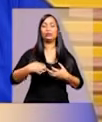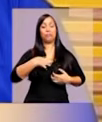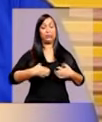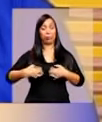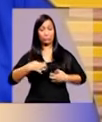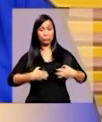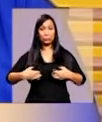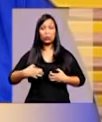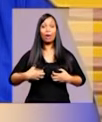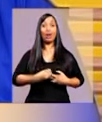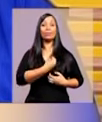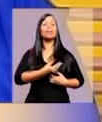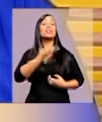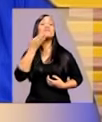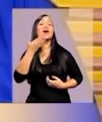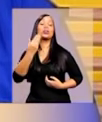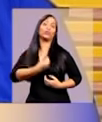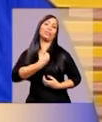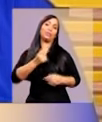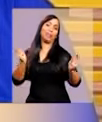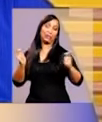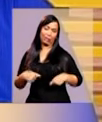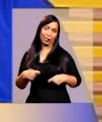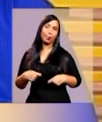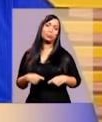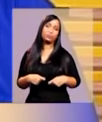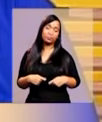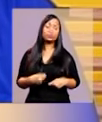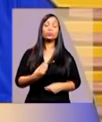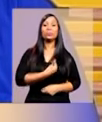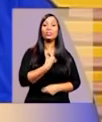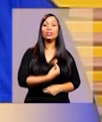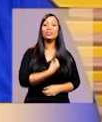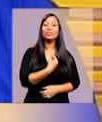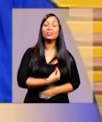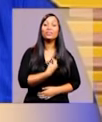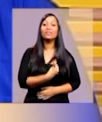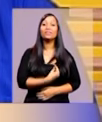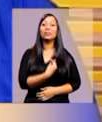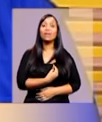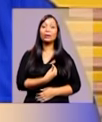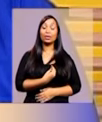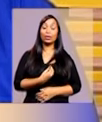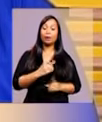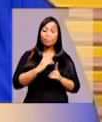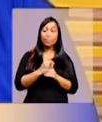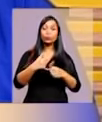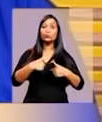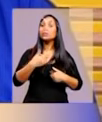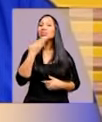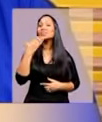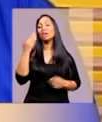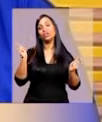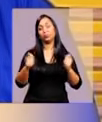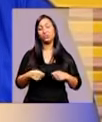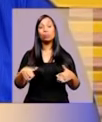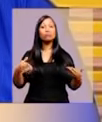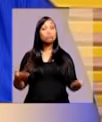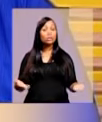emoções perturbadoras, a vida vai ficando mais fácil de ser vivida e viver perto de você vai ficando mais fácil